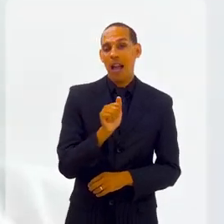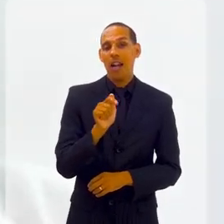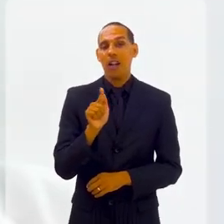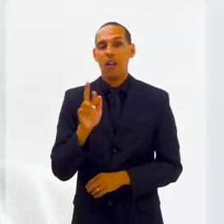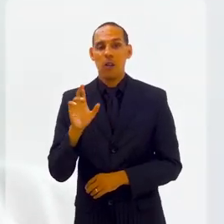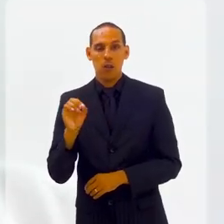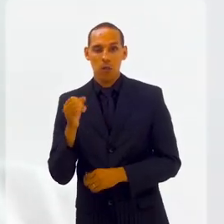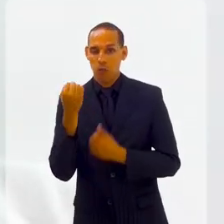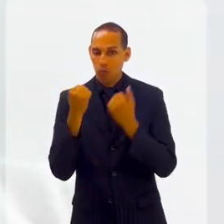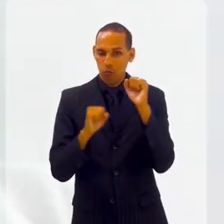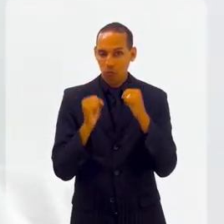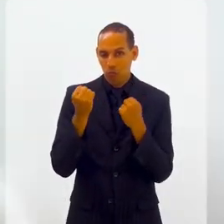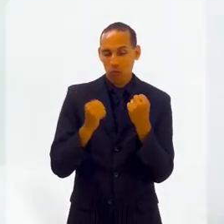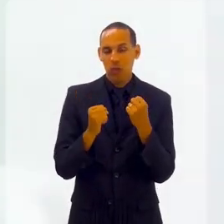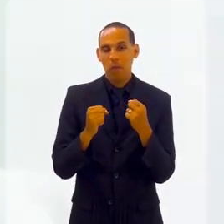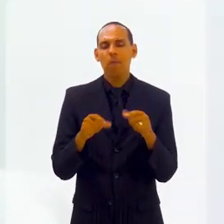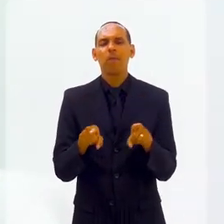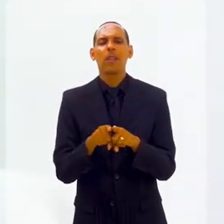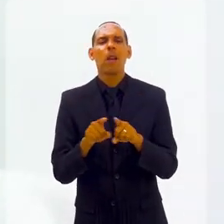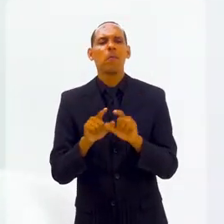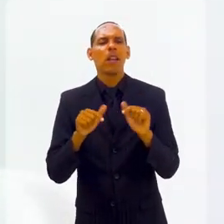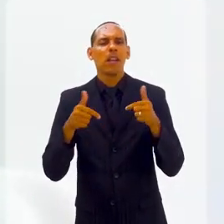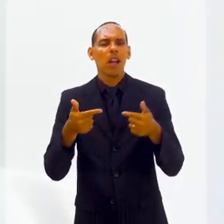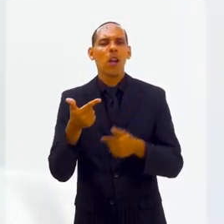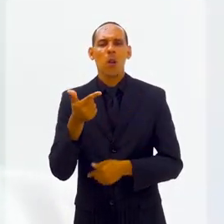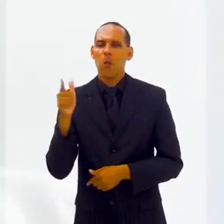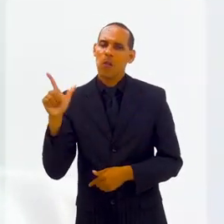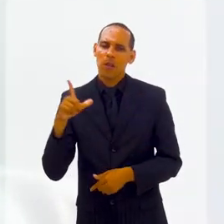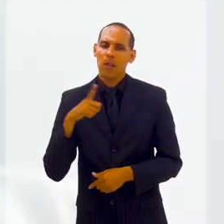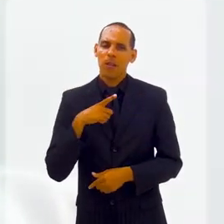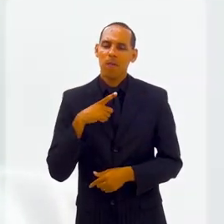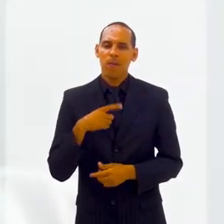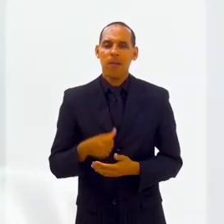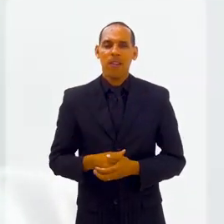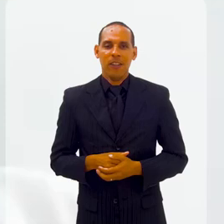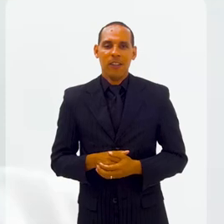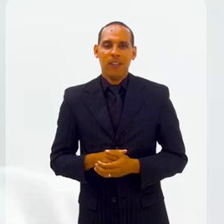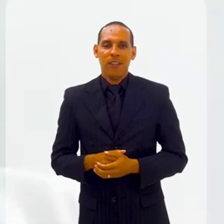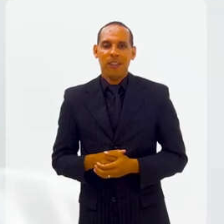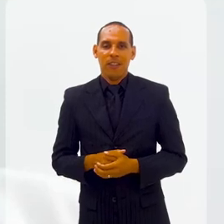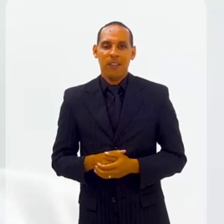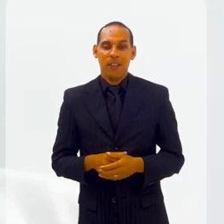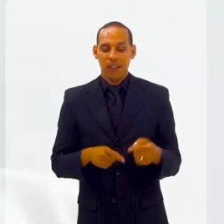agroindustrialização e nós temos outras iniciativas né com